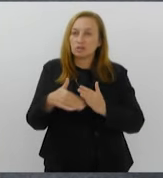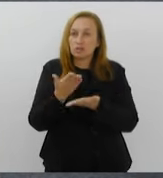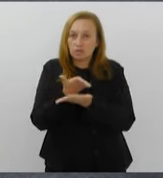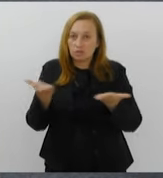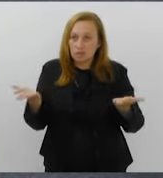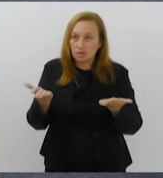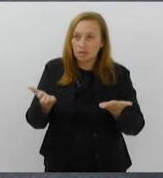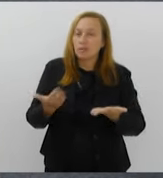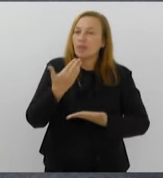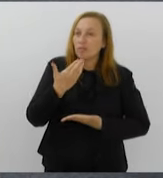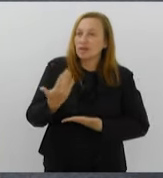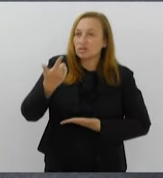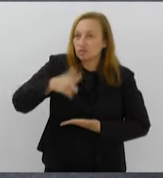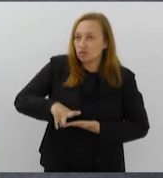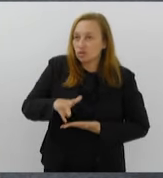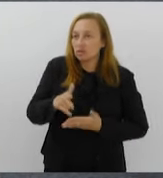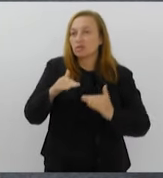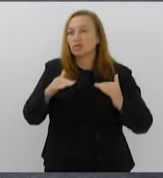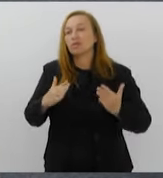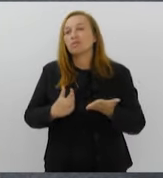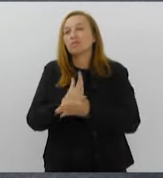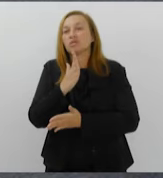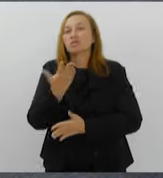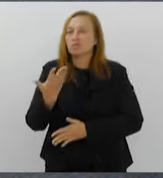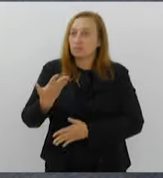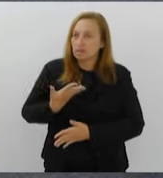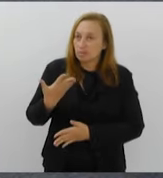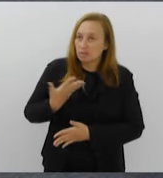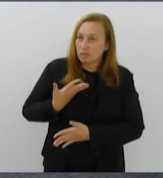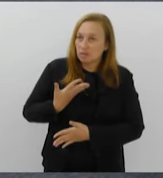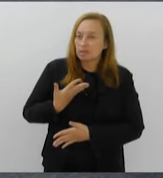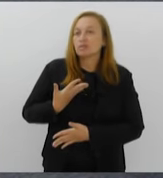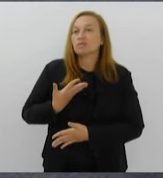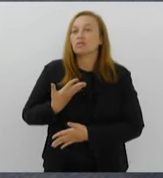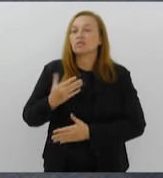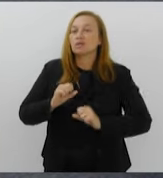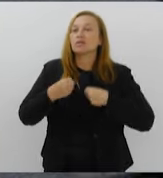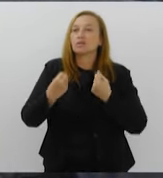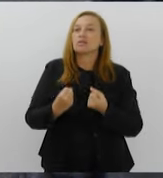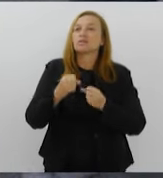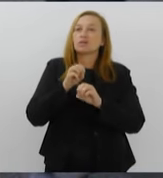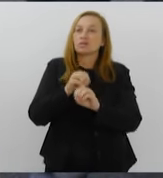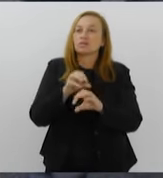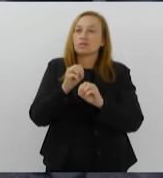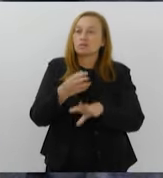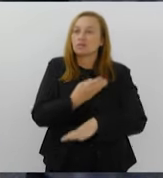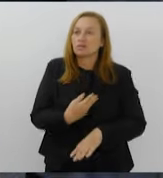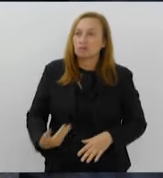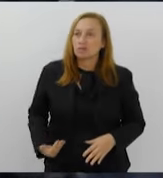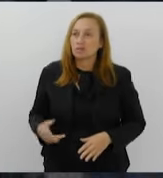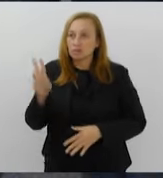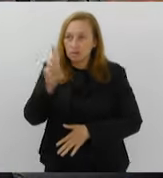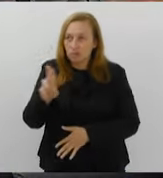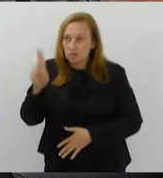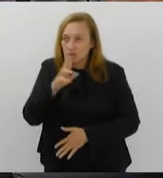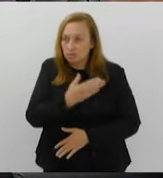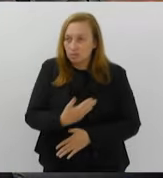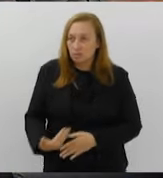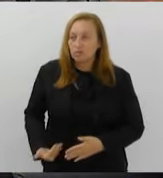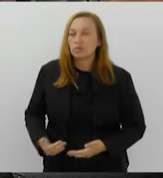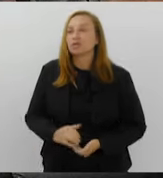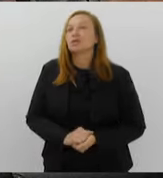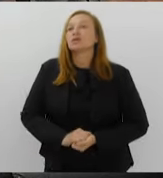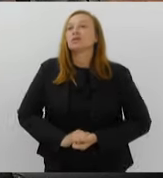todas. Peço novamente a aprovação dos meus pares em defesa da educação pública e da universidade pública.